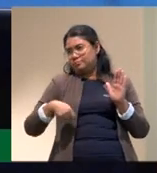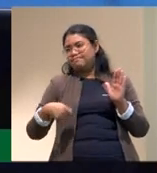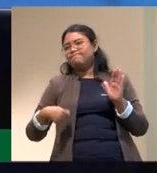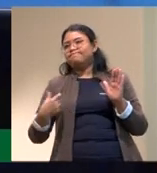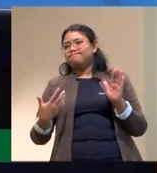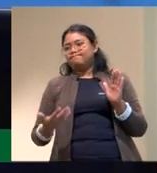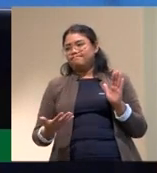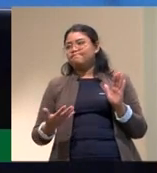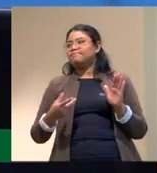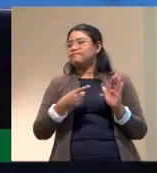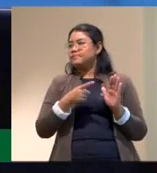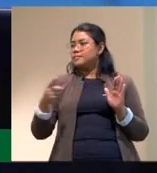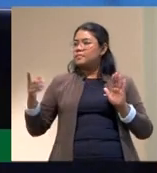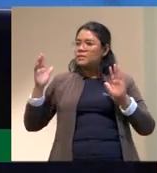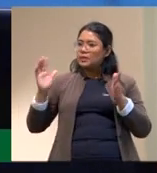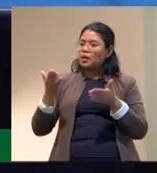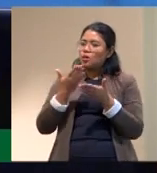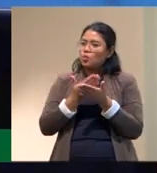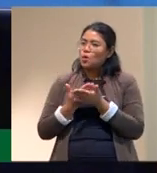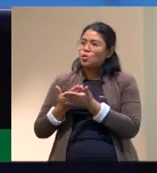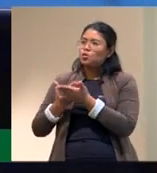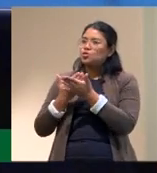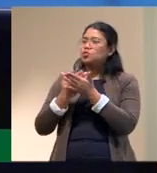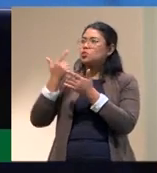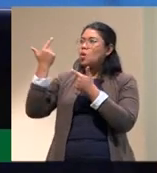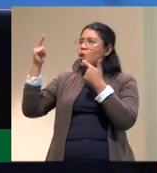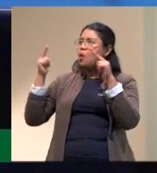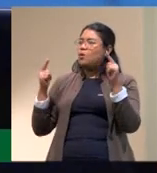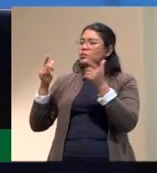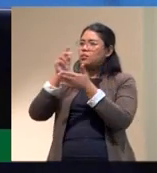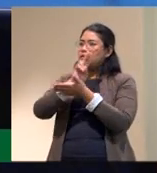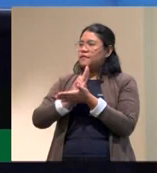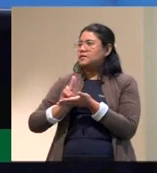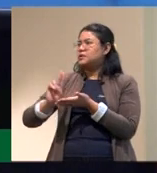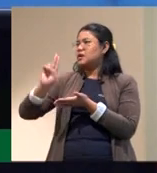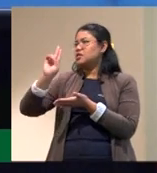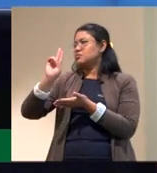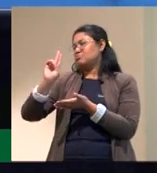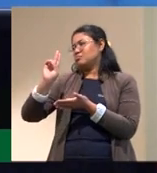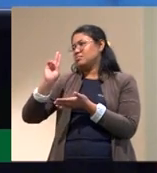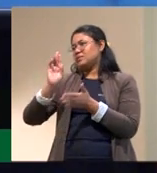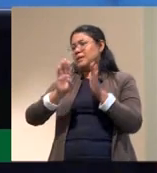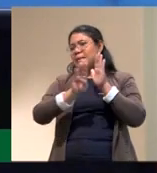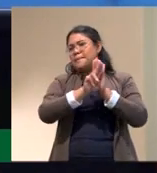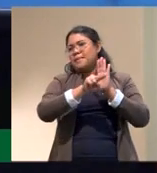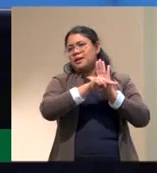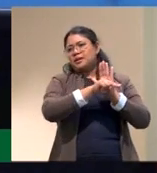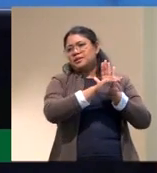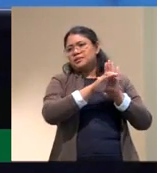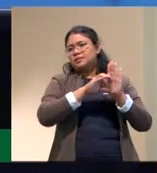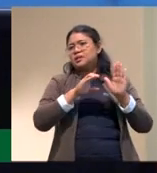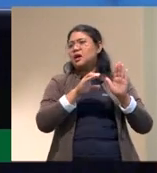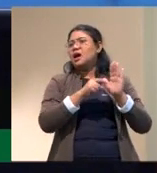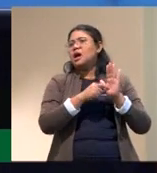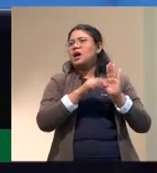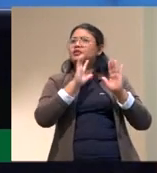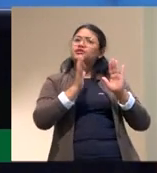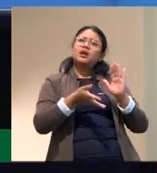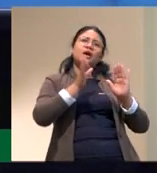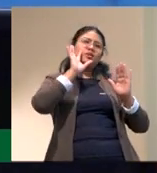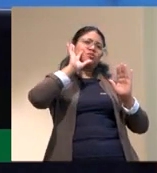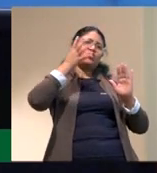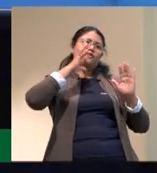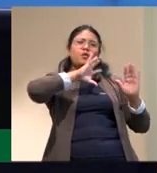E isso a gente escuta também de colegas de outras universidades, que o pessoal agora com a BNCC entendeu que ficou tudo resolvido.